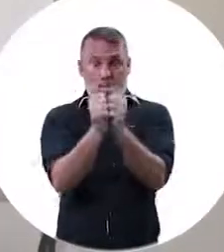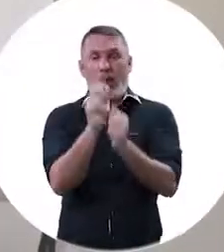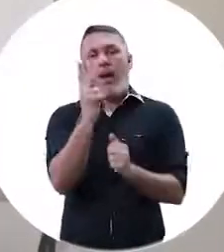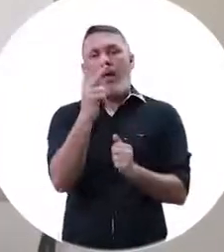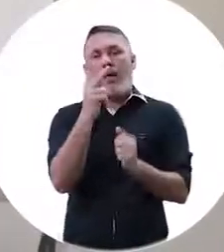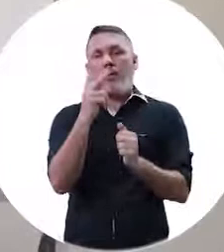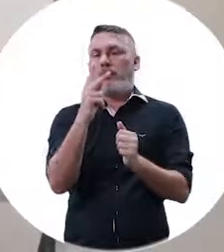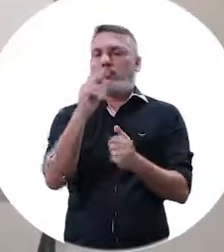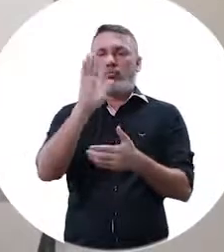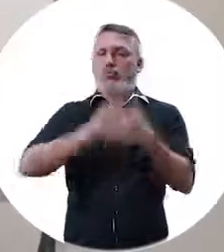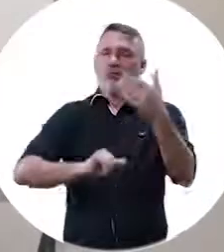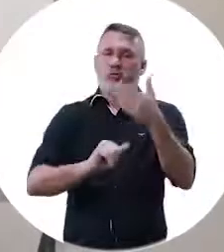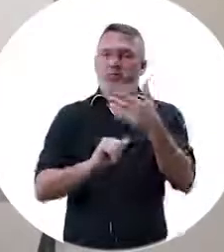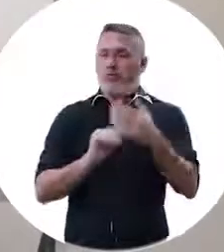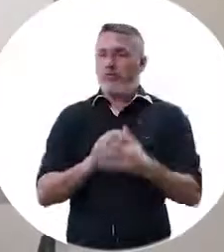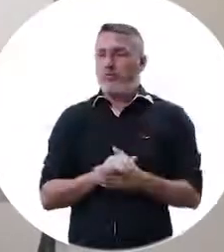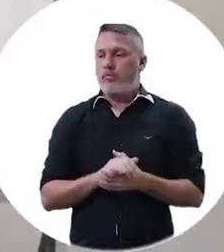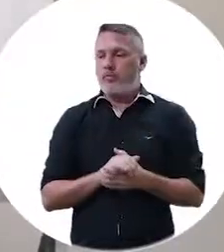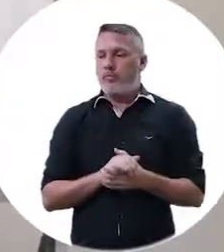eu sumo com esse H.